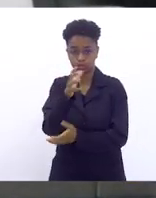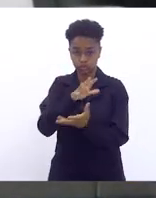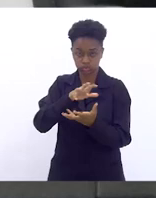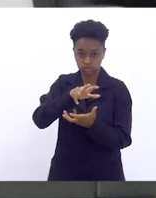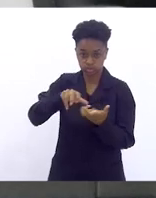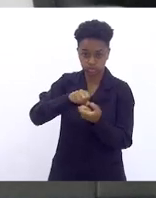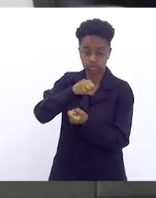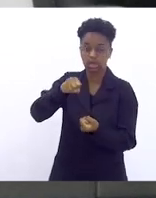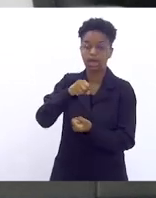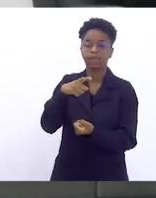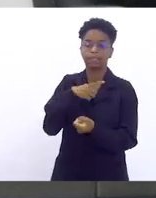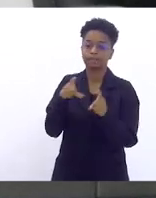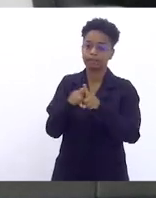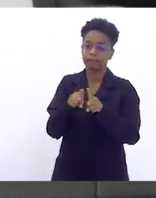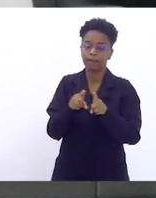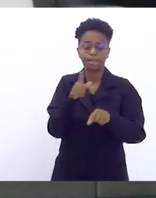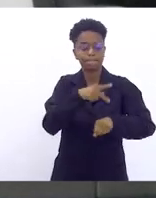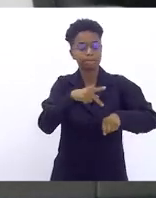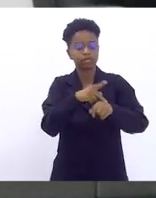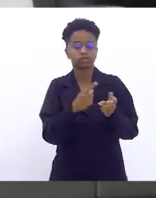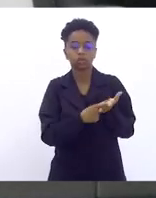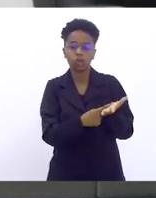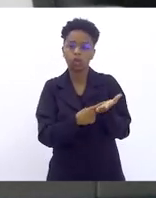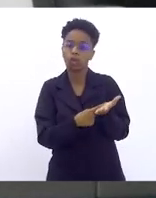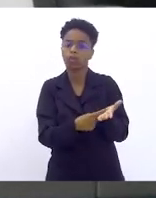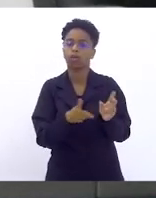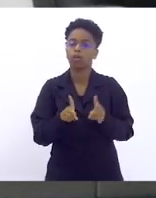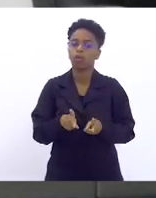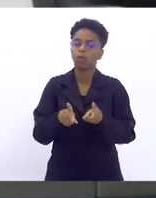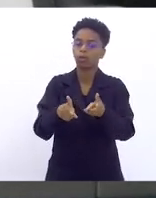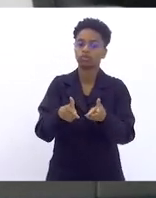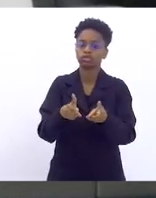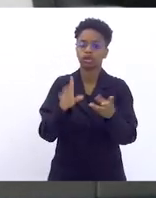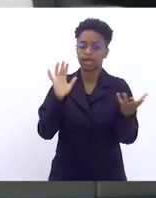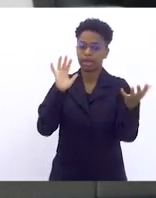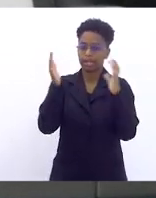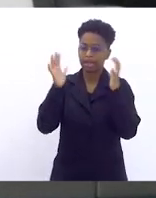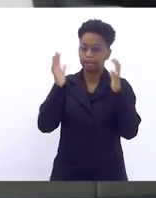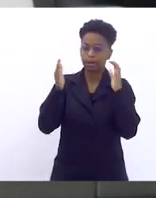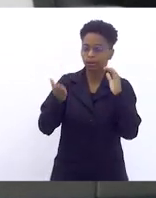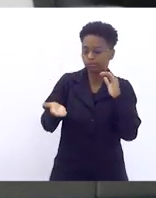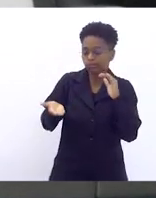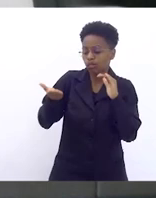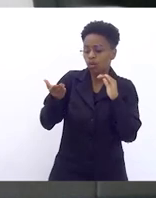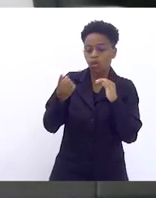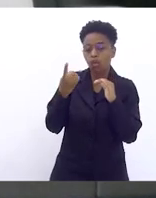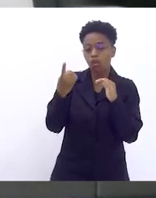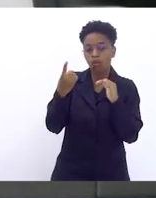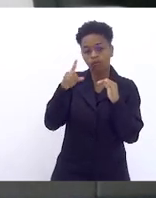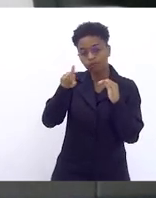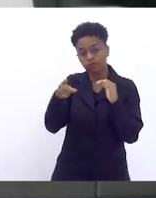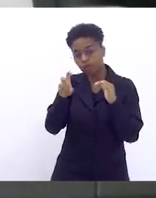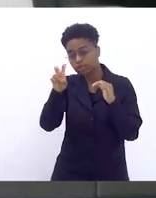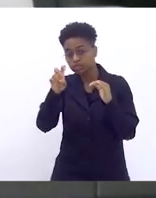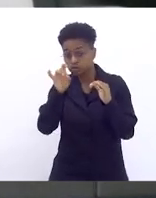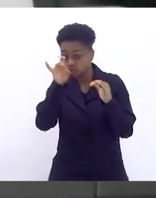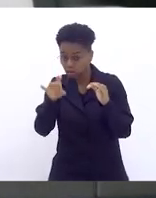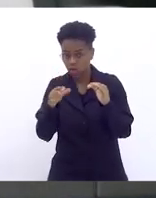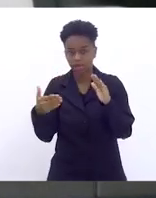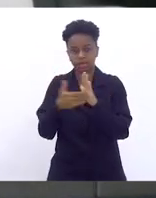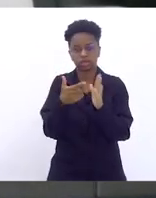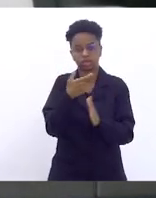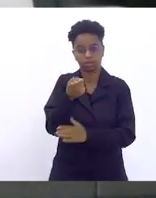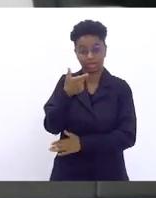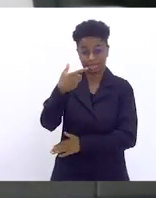compromisso dos países de manter a elevação do clima só até um grau e meio até 2030 que já